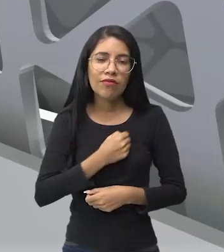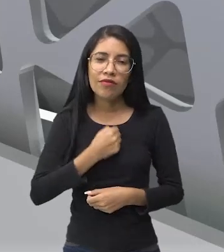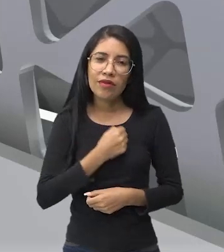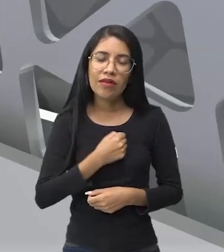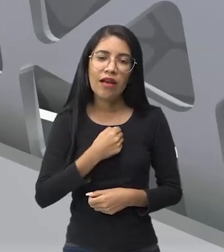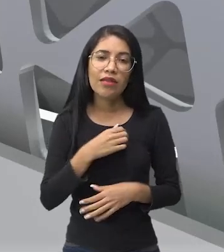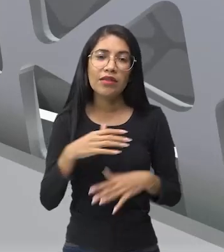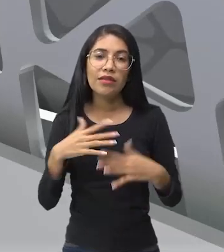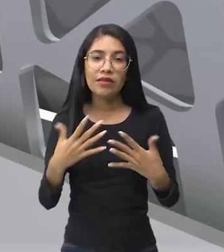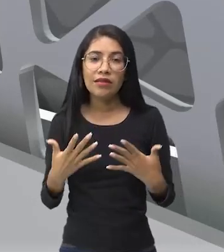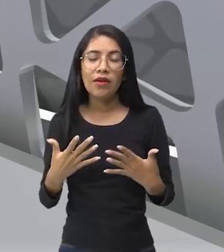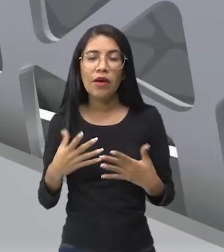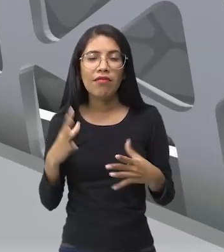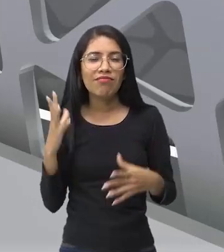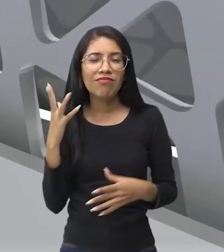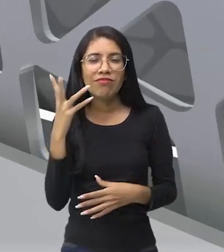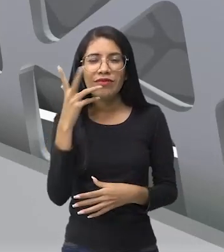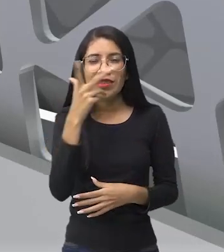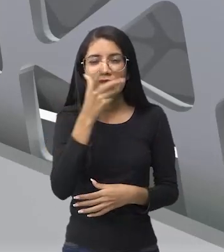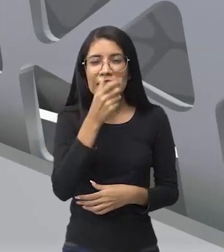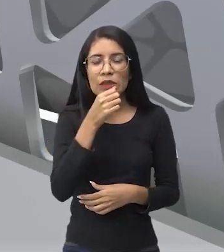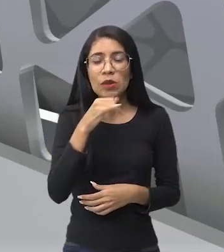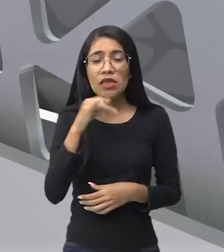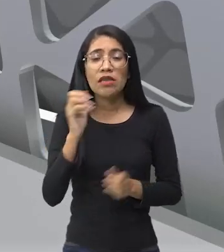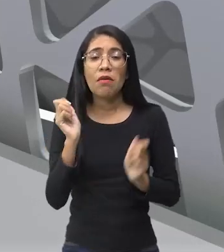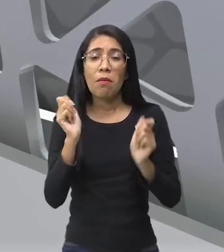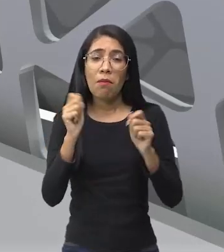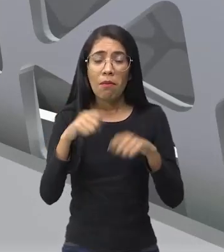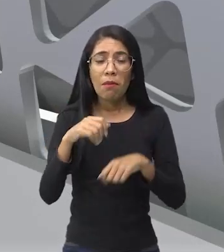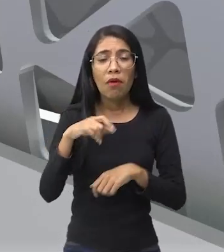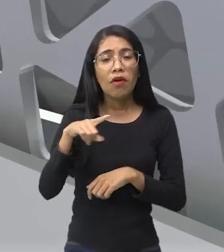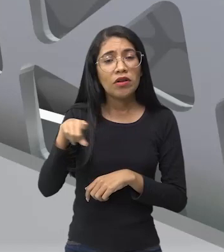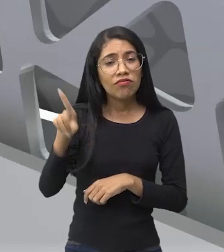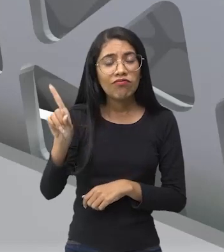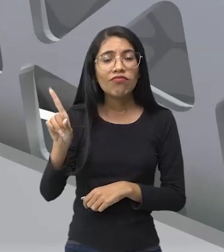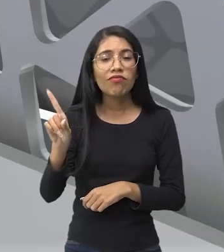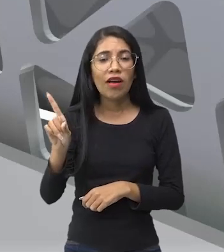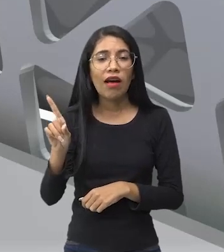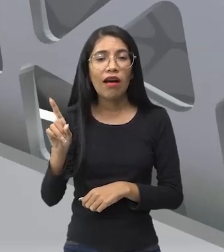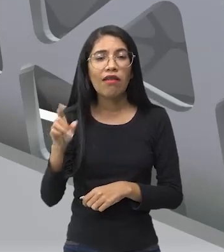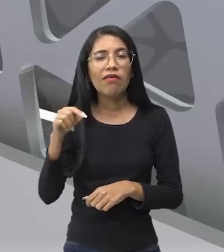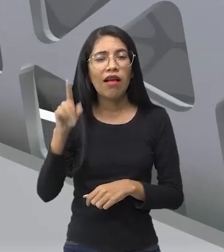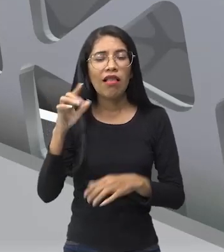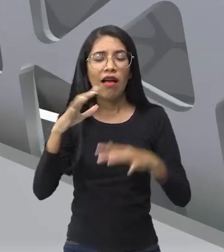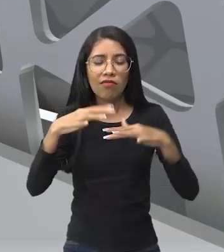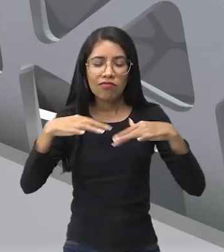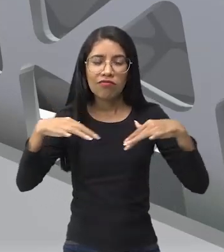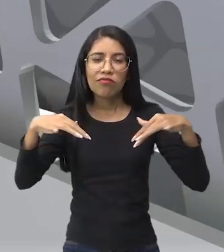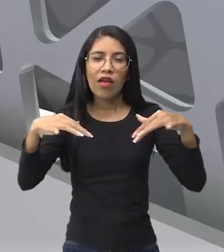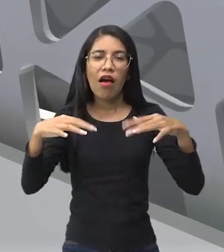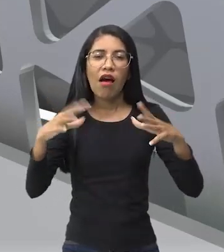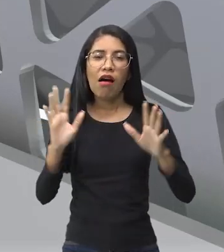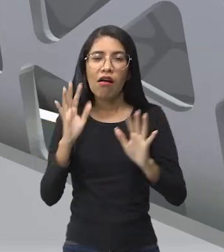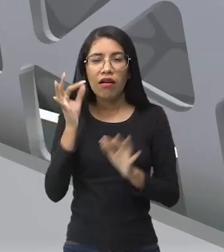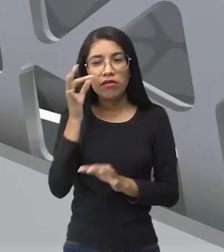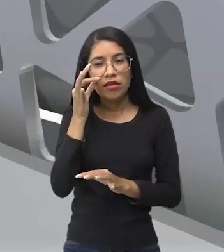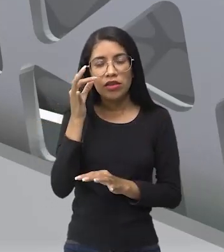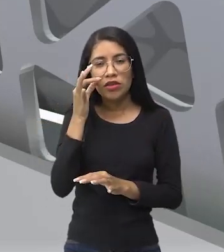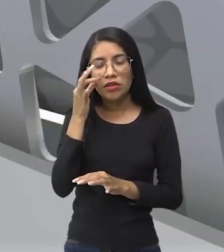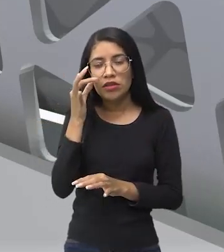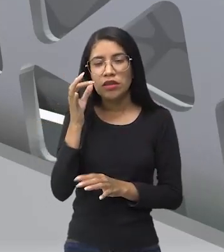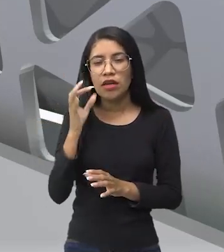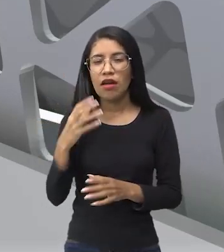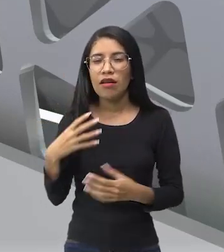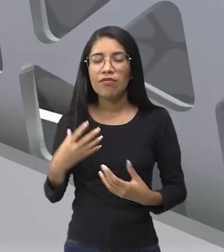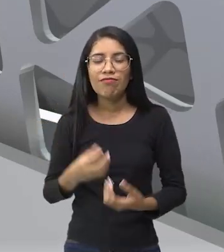assim, é muito lindo. Eu sempre digo, quem puder, vá ao festival, vá lá para o Bombódromo, prestigie.